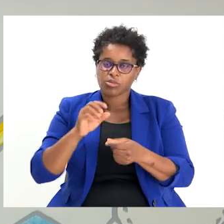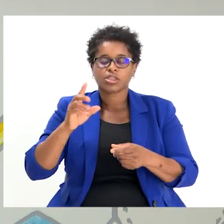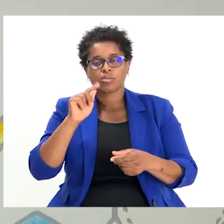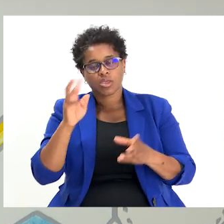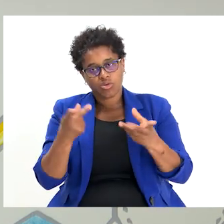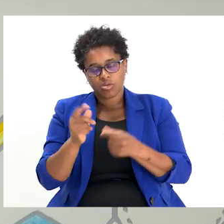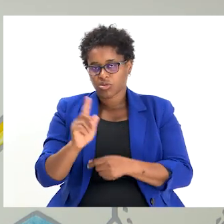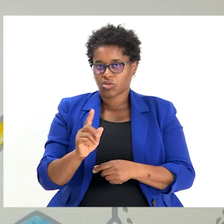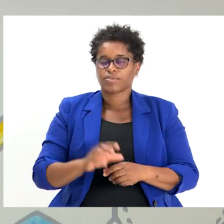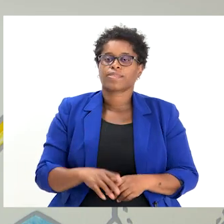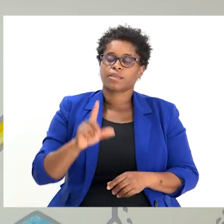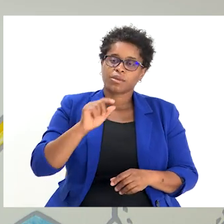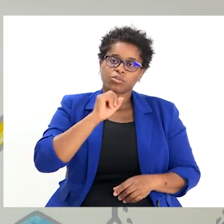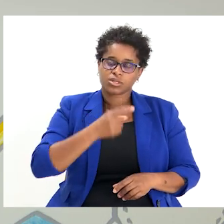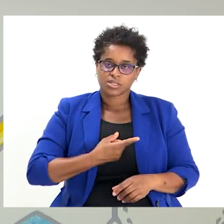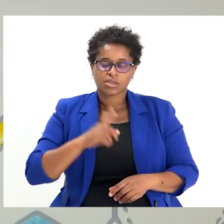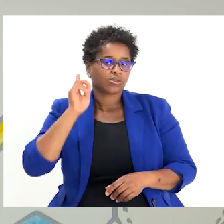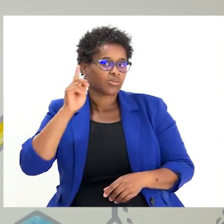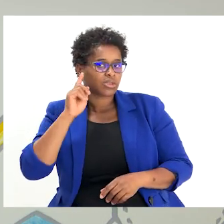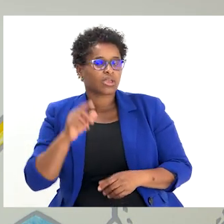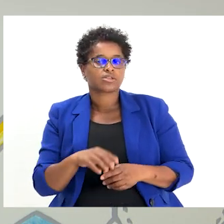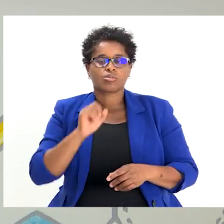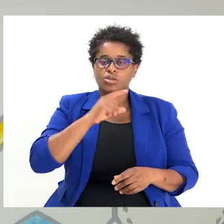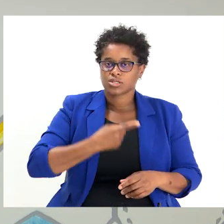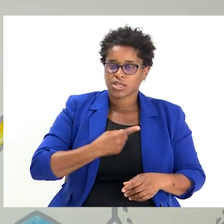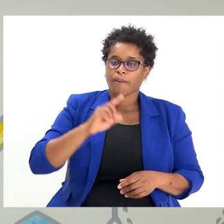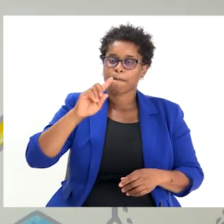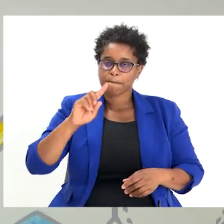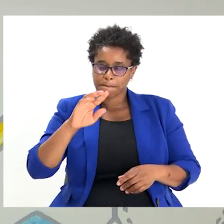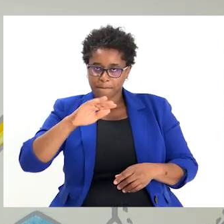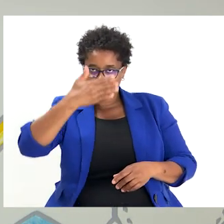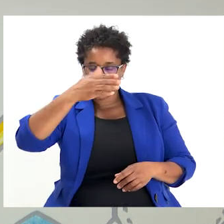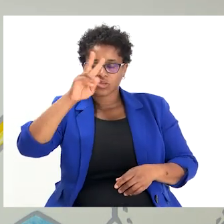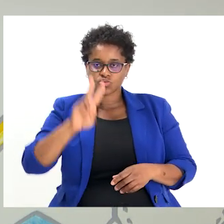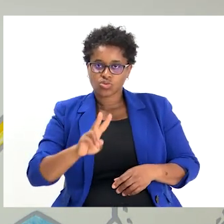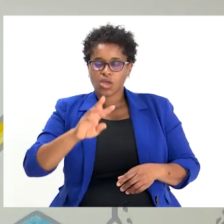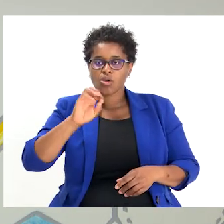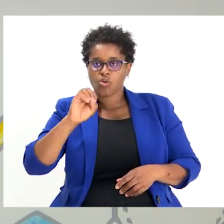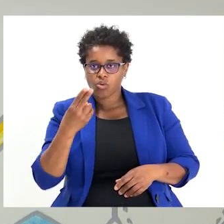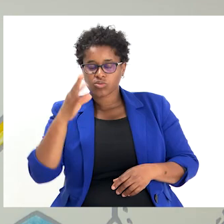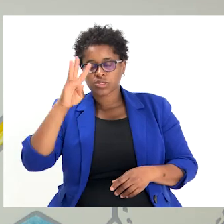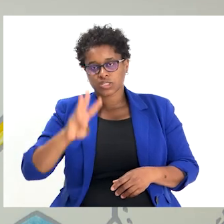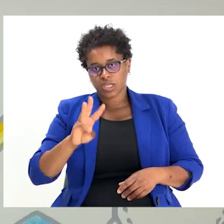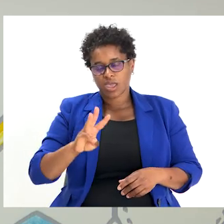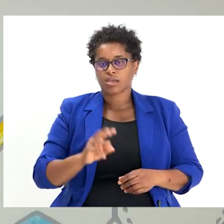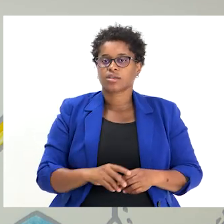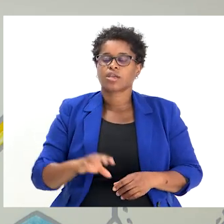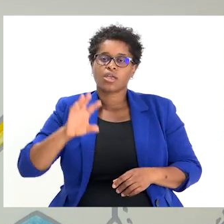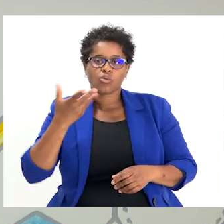à importância, poderá ser necessidades primárias, secundárias ou terciárias. E quanto